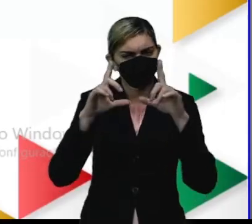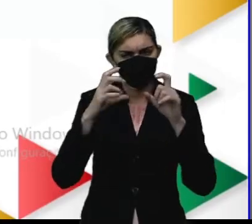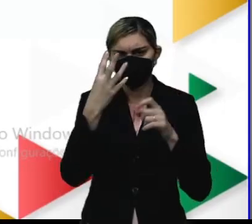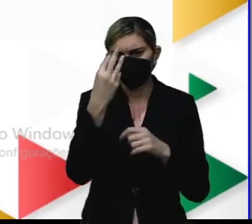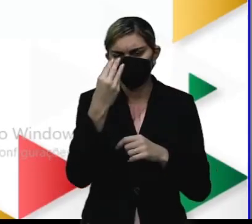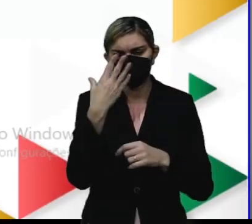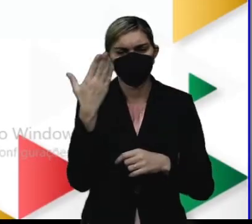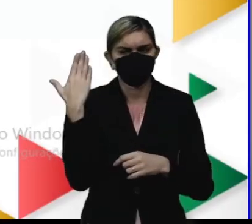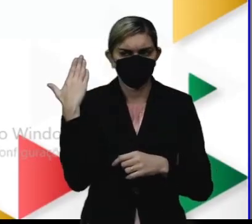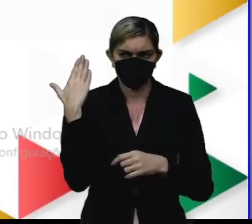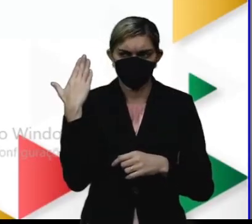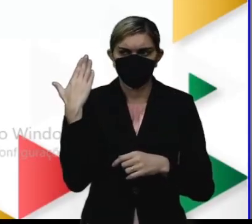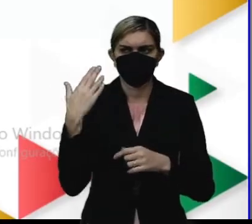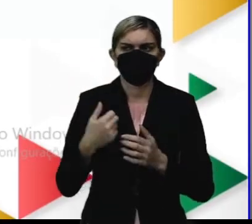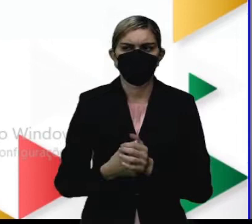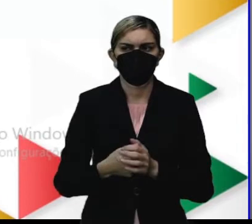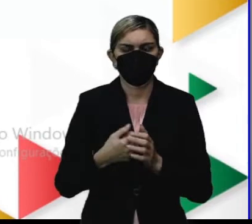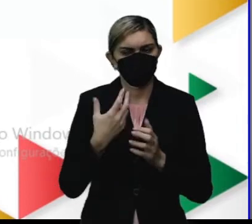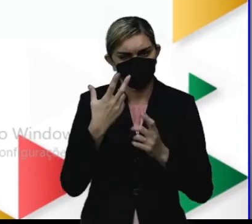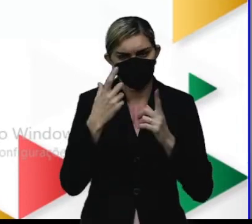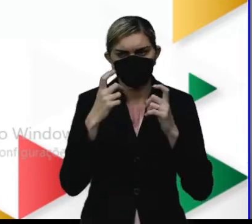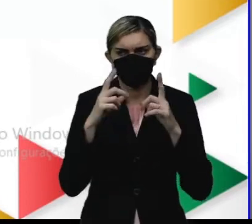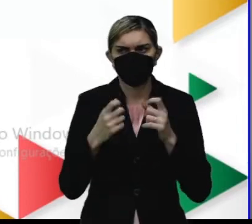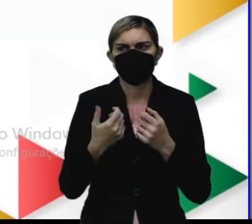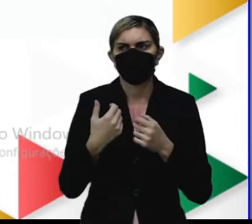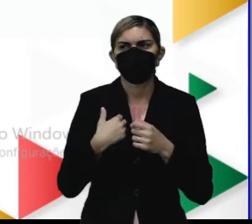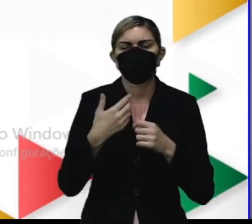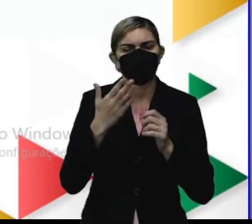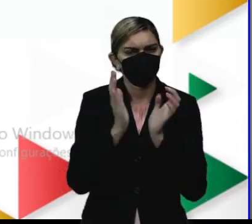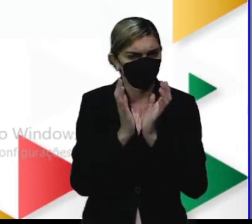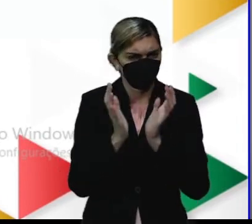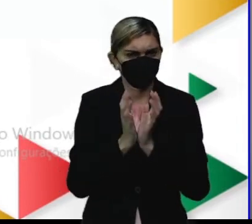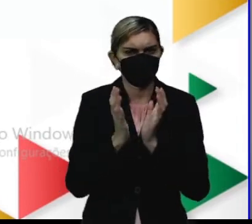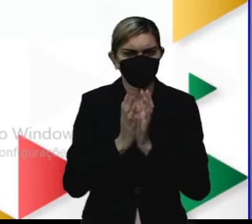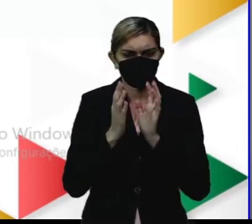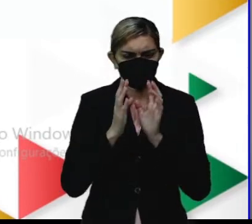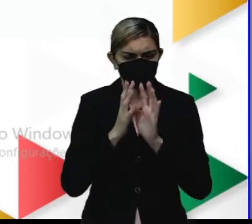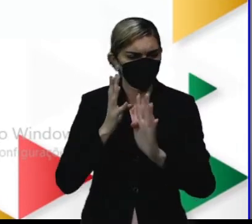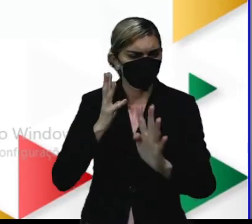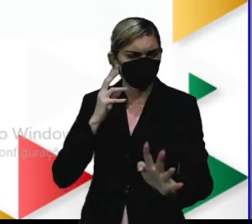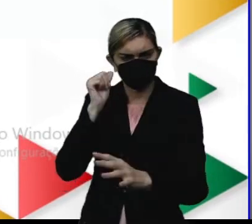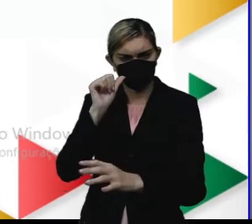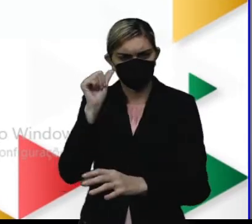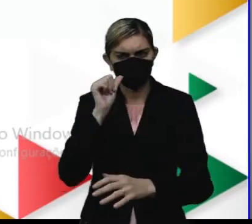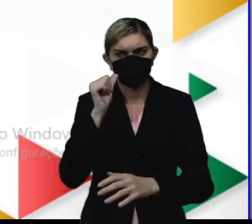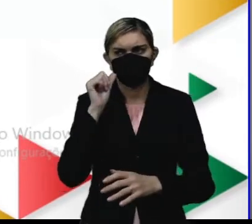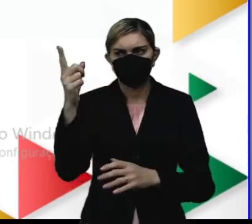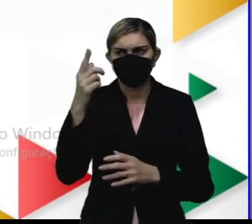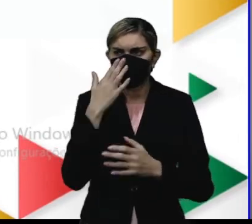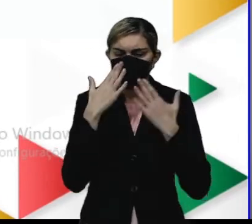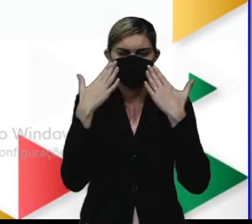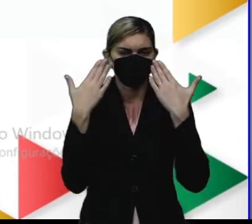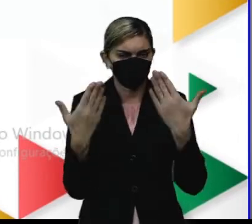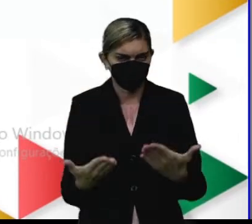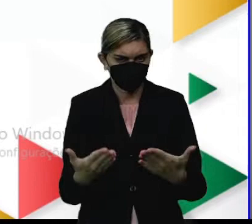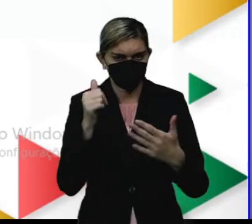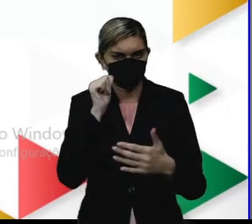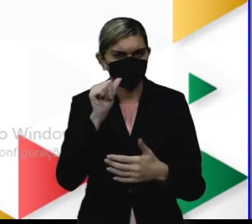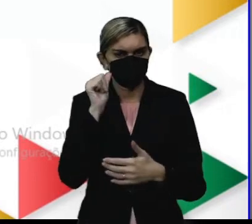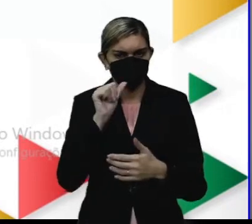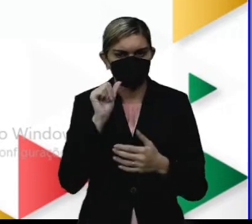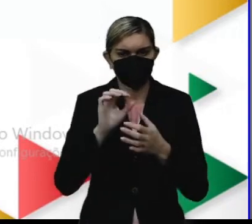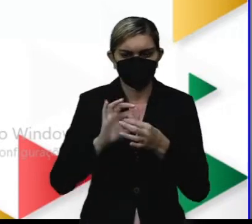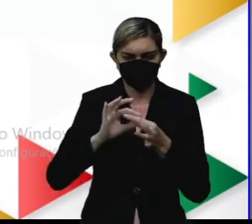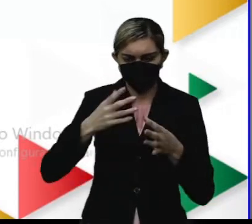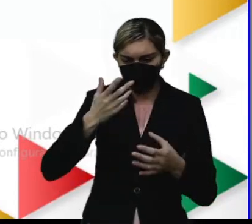coloquei aí dos Yanomami, se eu não me engano, eu acho que é. As meninas. Isso aí é a apresentação das meninas, quando ela deixa